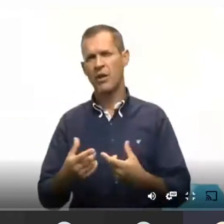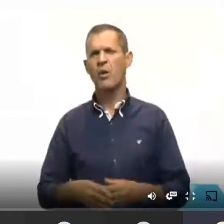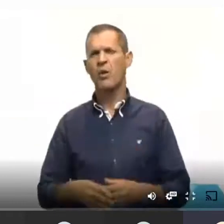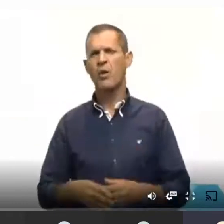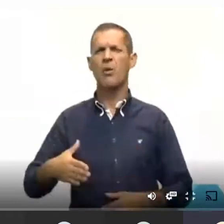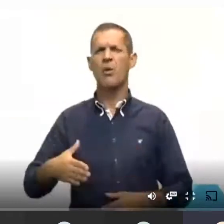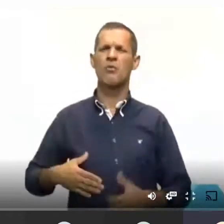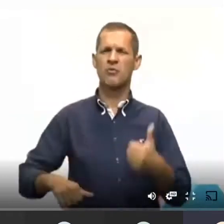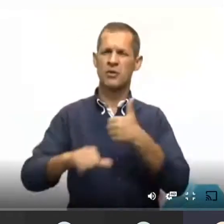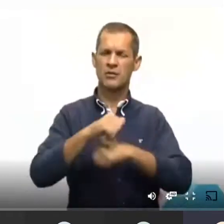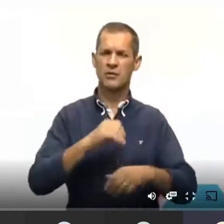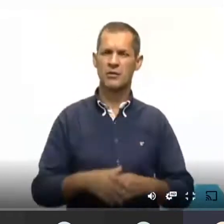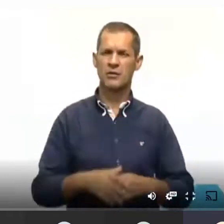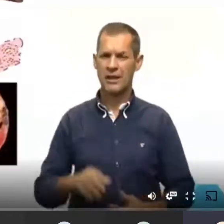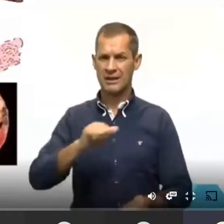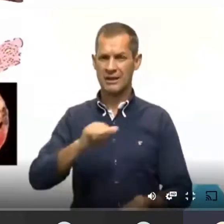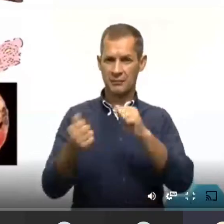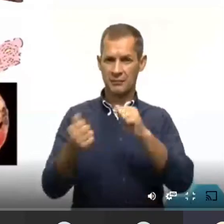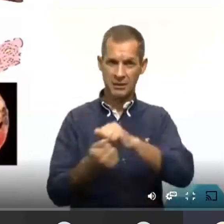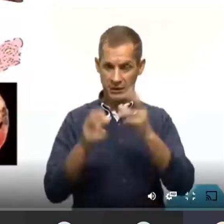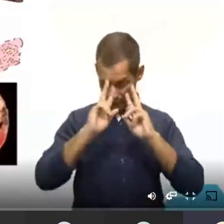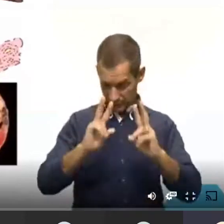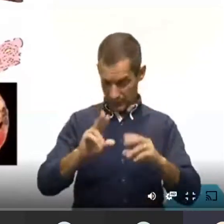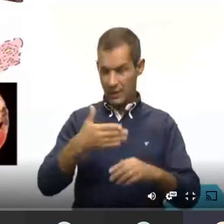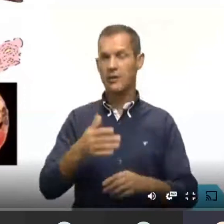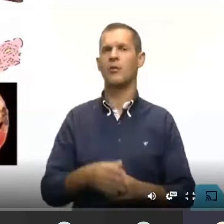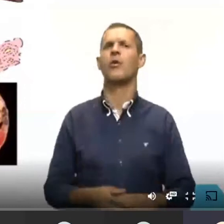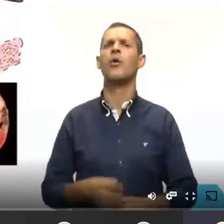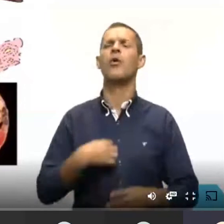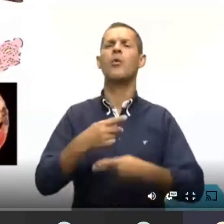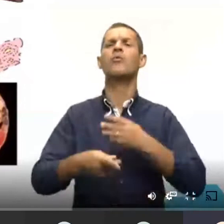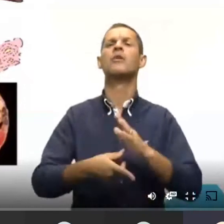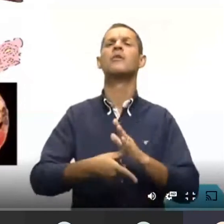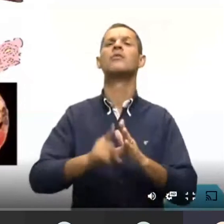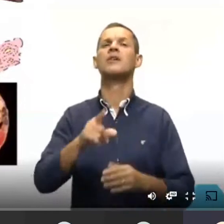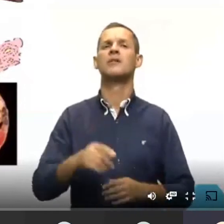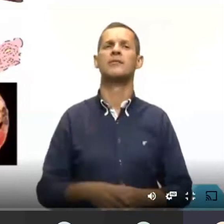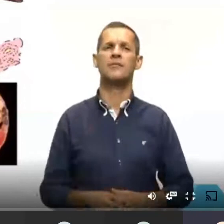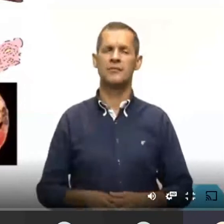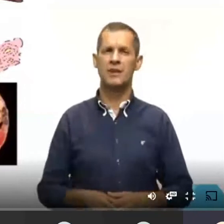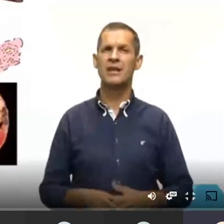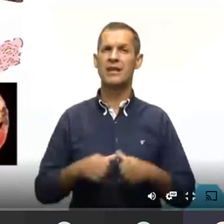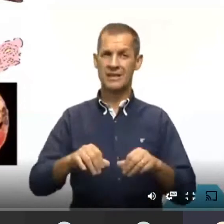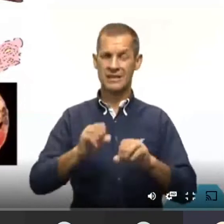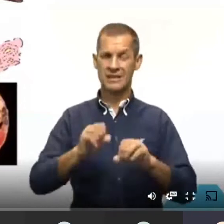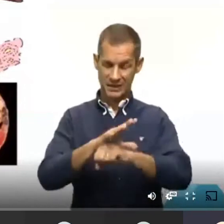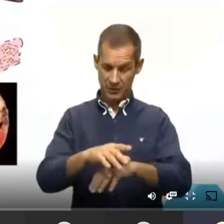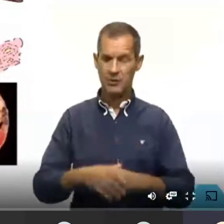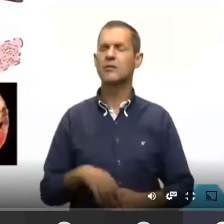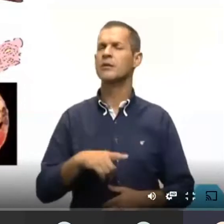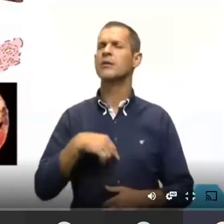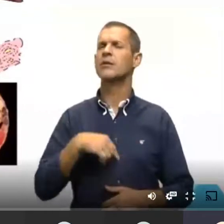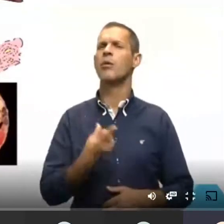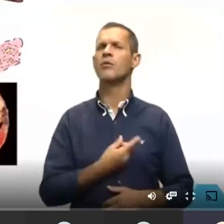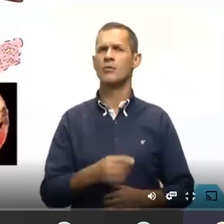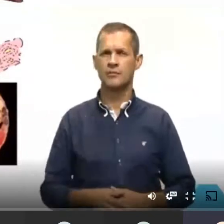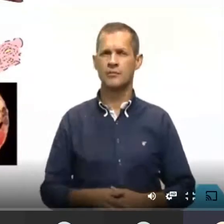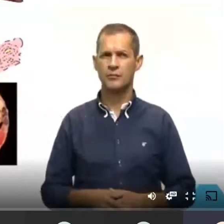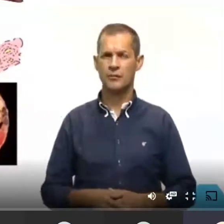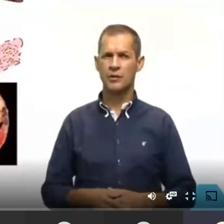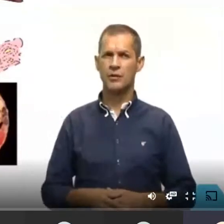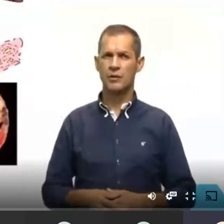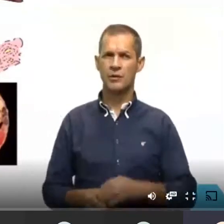área alterada, a área adaptada. Então, como eu comentei com vocês, nesse slide, nós temos